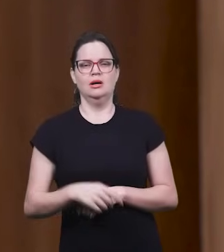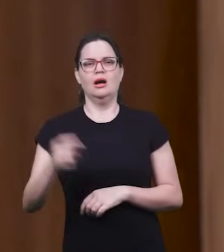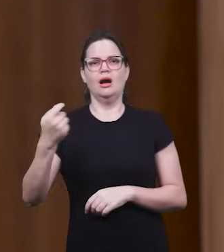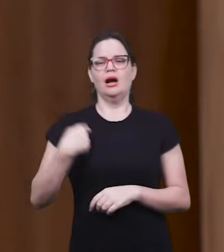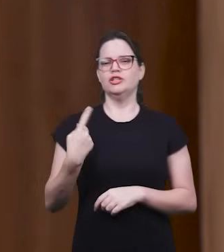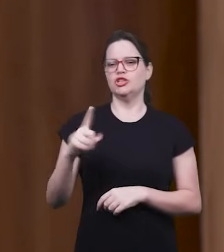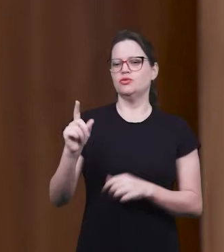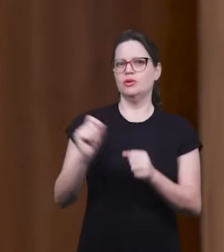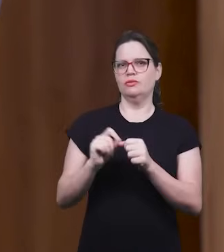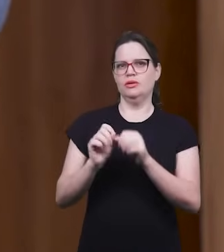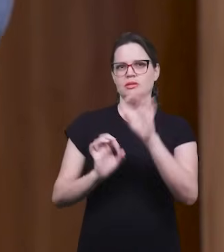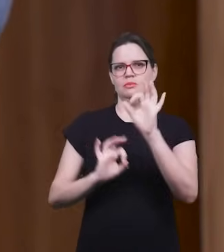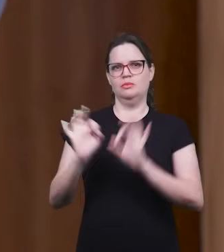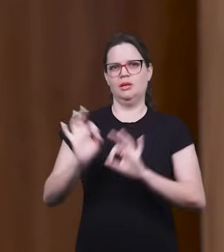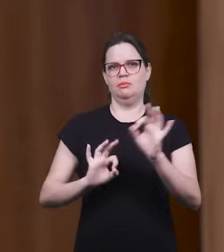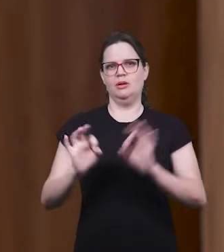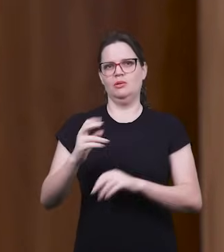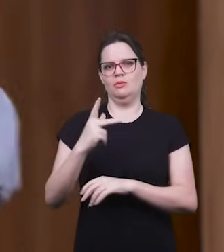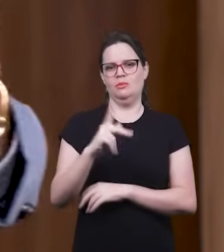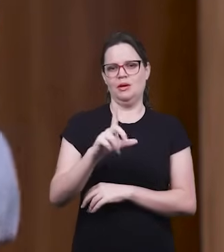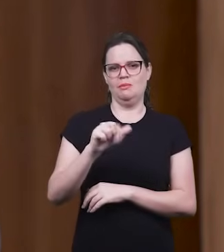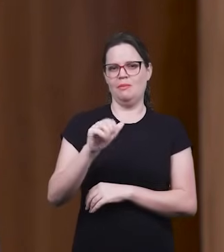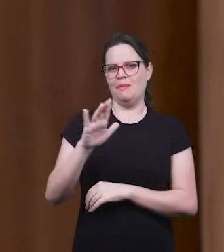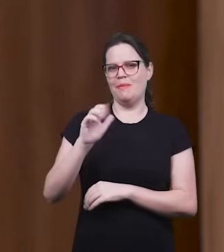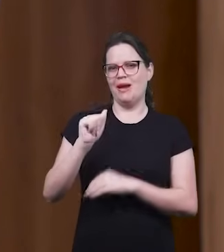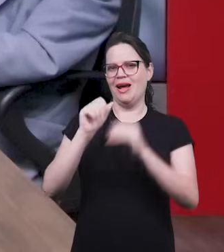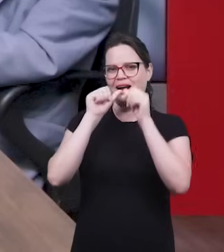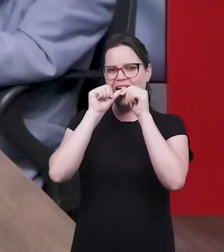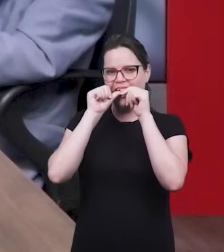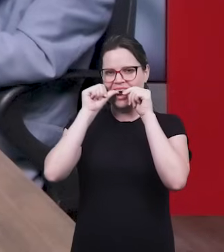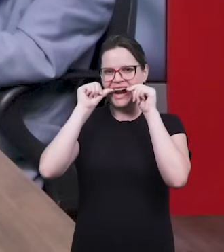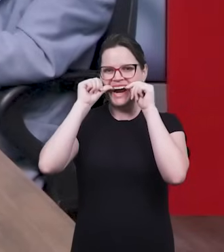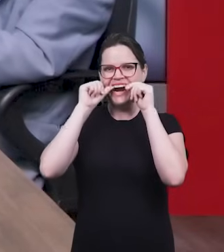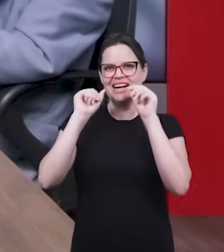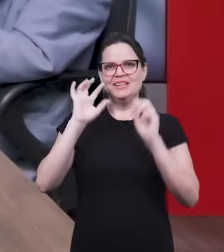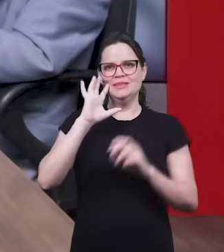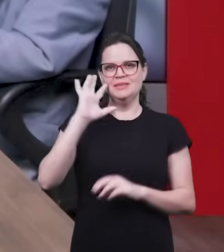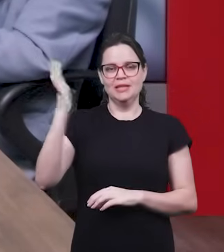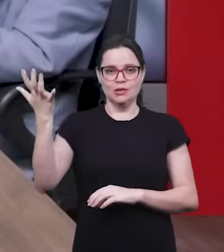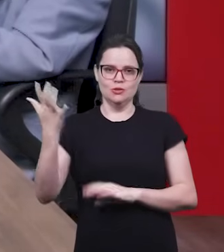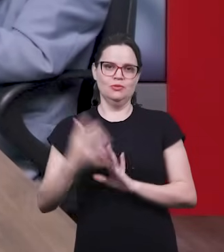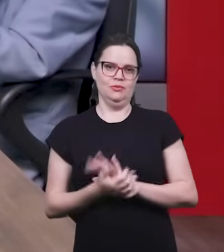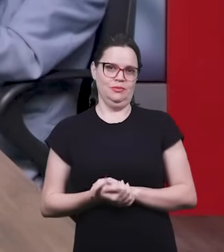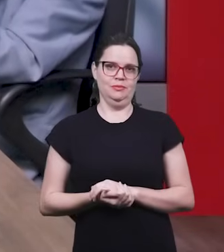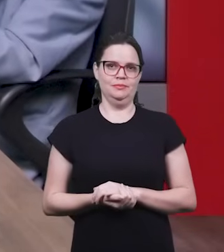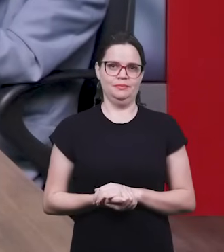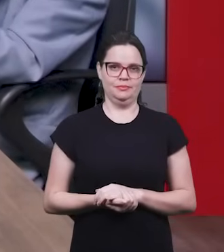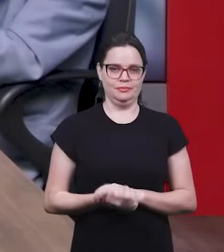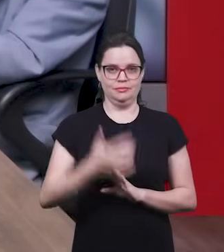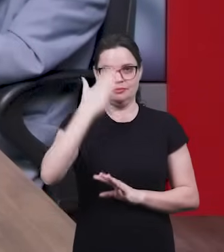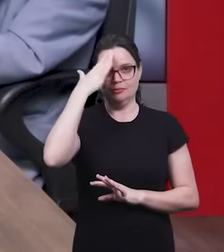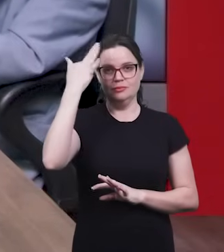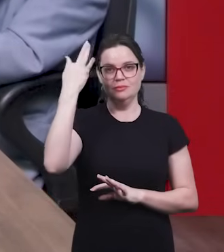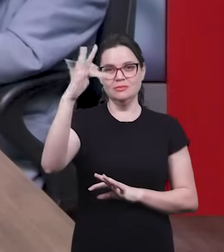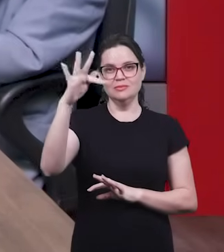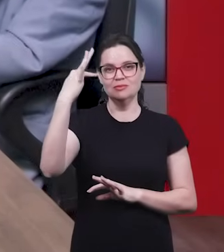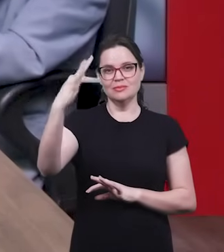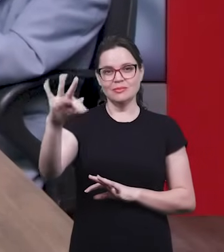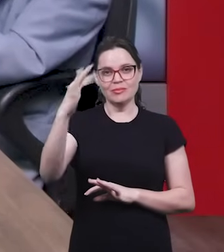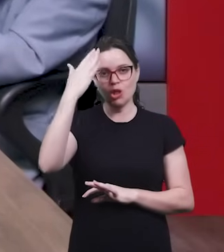Botar placa. Entendeu? É um assunto que não é para que resolvia, né? Mas resolvia. Então, dor de cabeça,